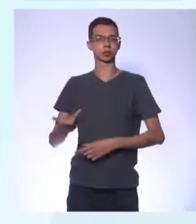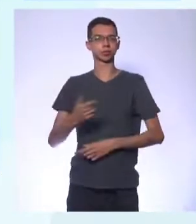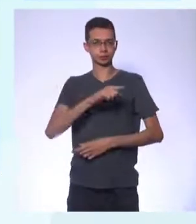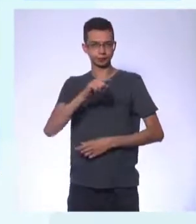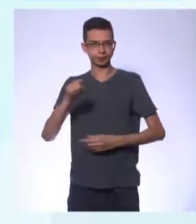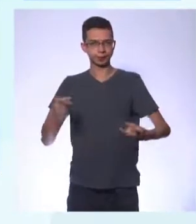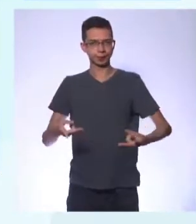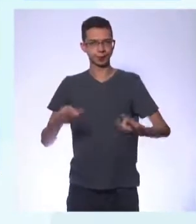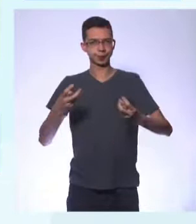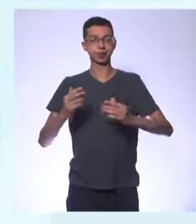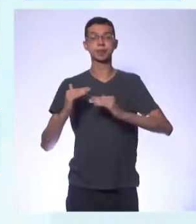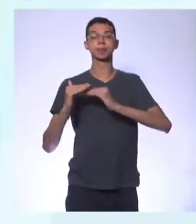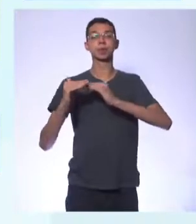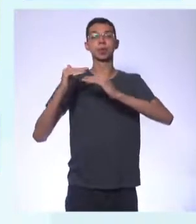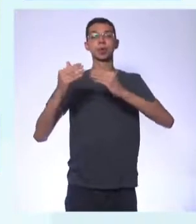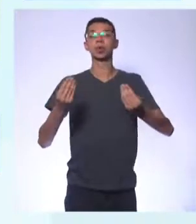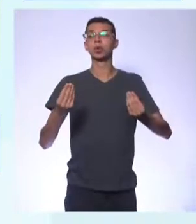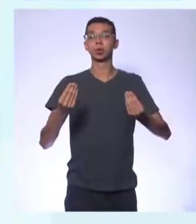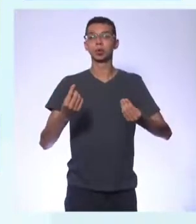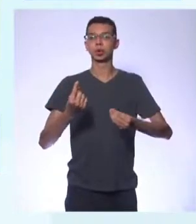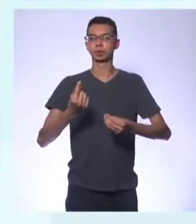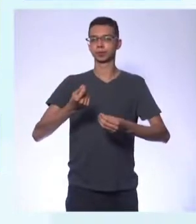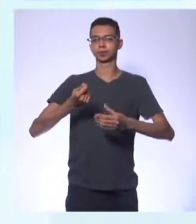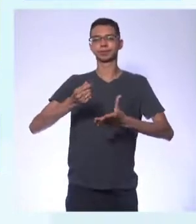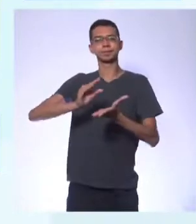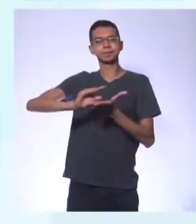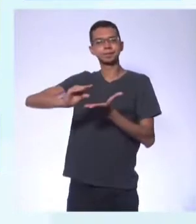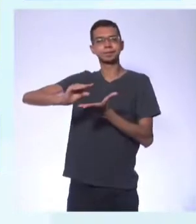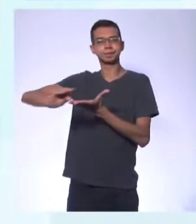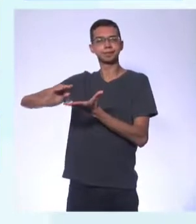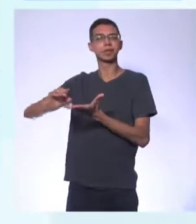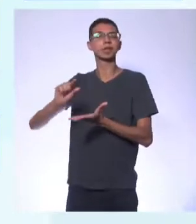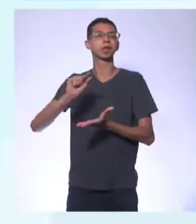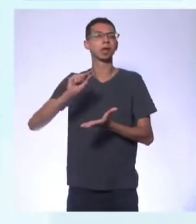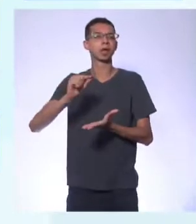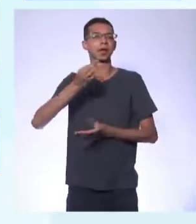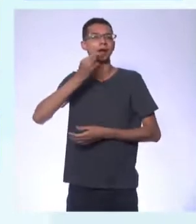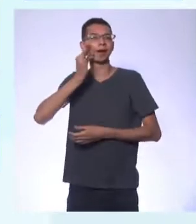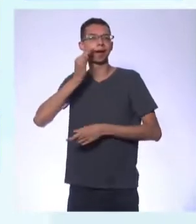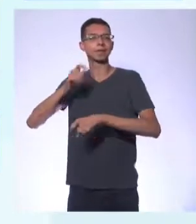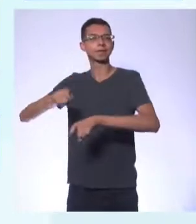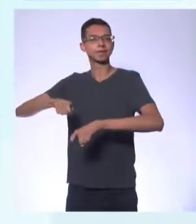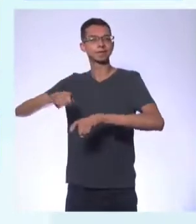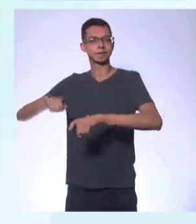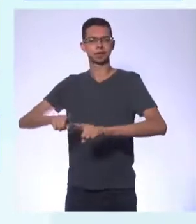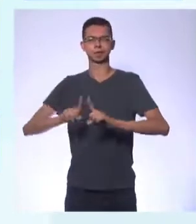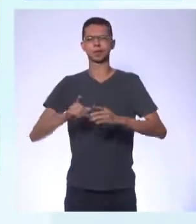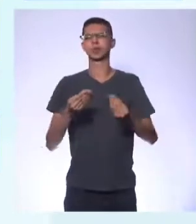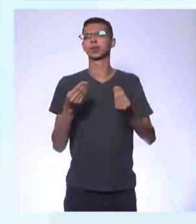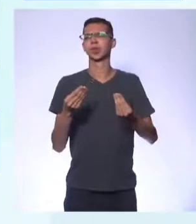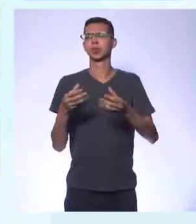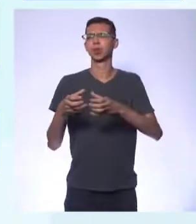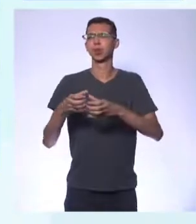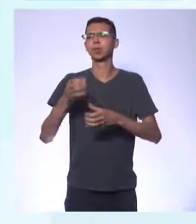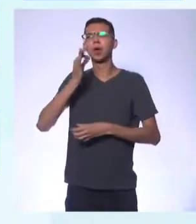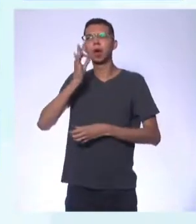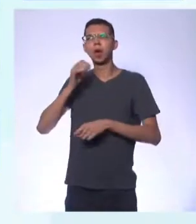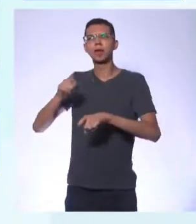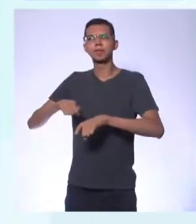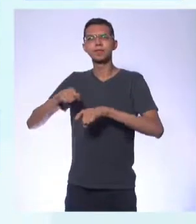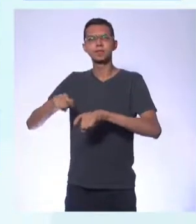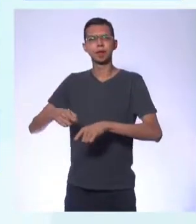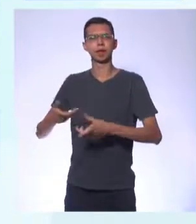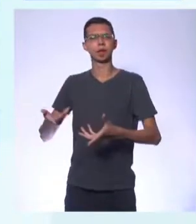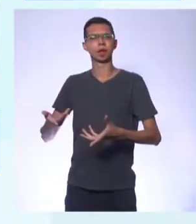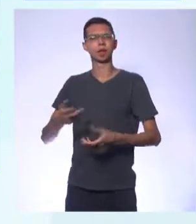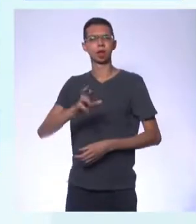progresso seria financiado aí pelos cafeicultores. Mas, professora, cafeicultor, café é